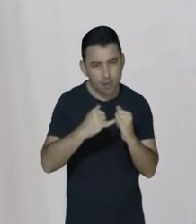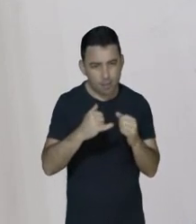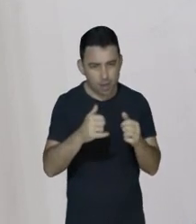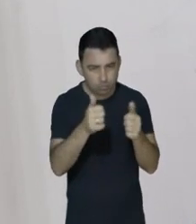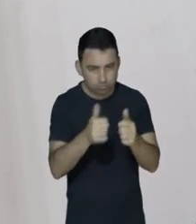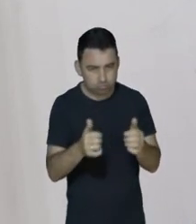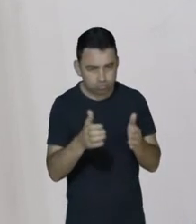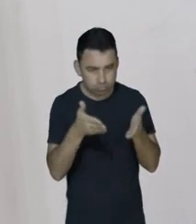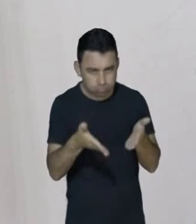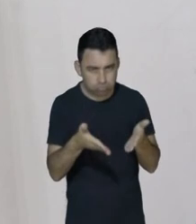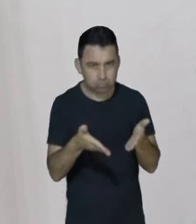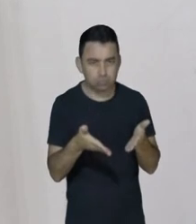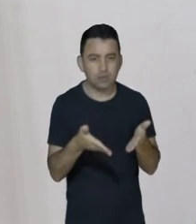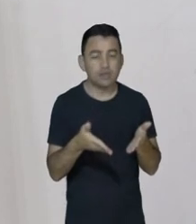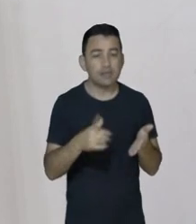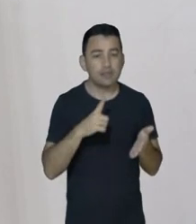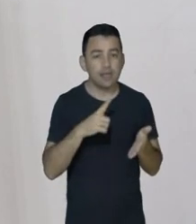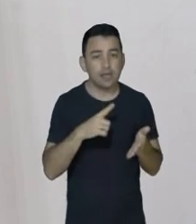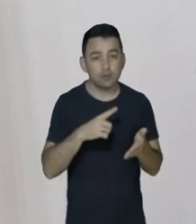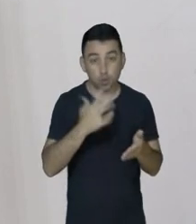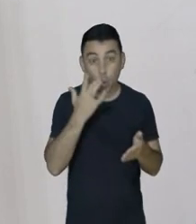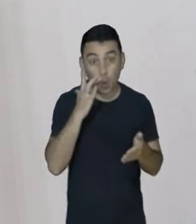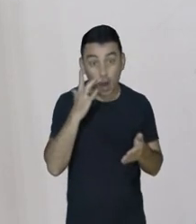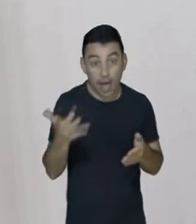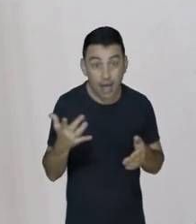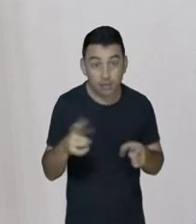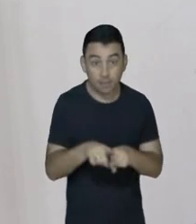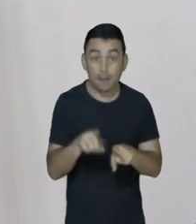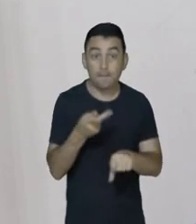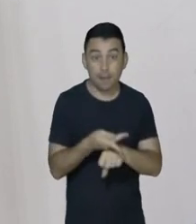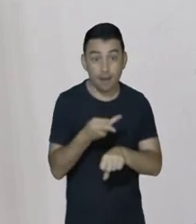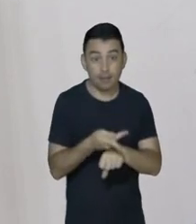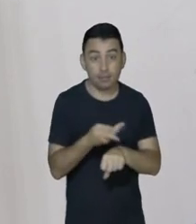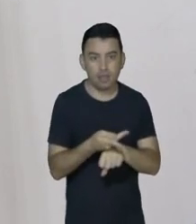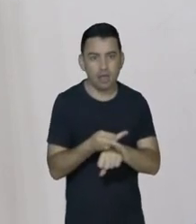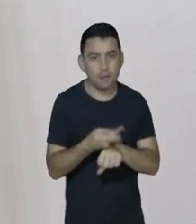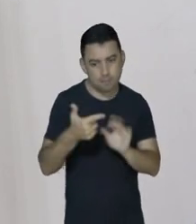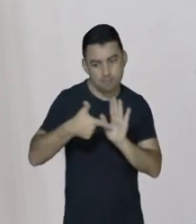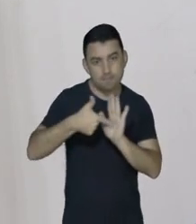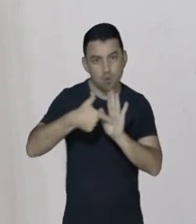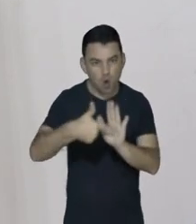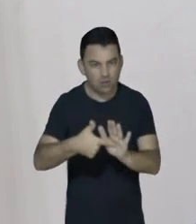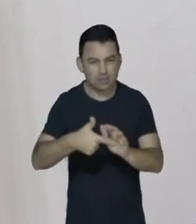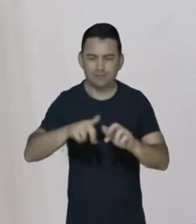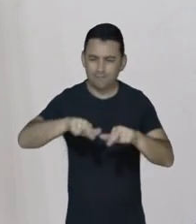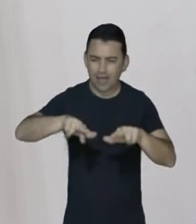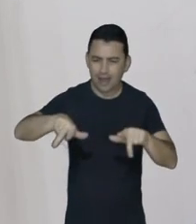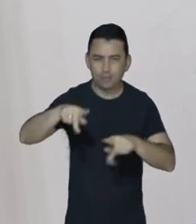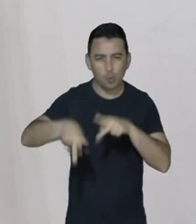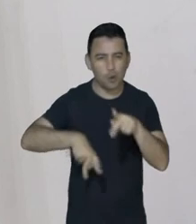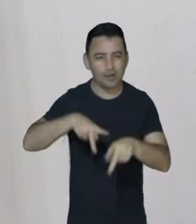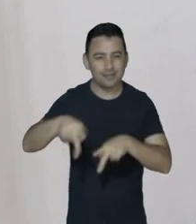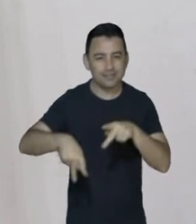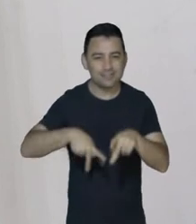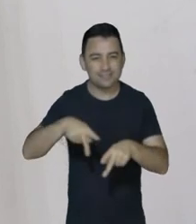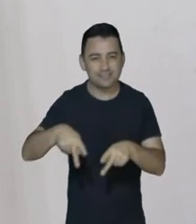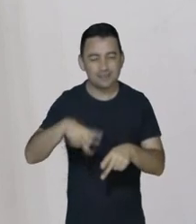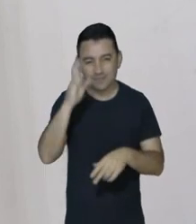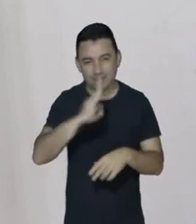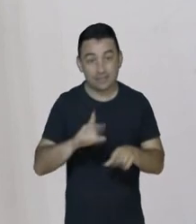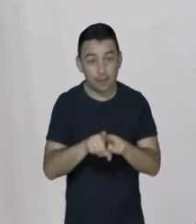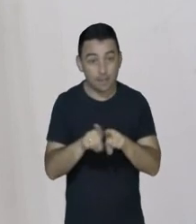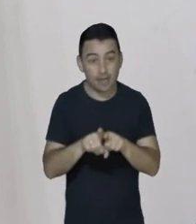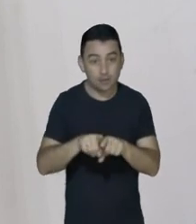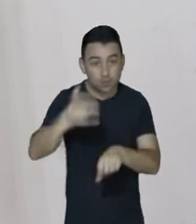cores diferentes, dourada e prata, que representa a diversidade do povo brasileiro, e ao centro, um mapa do